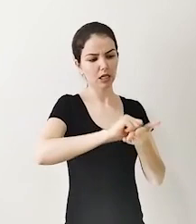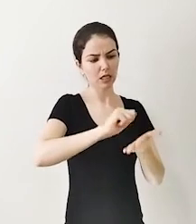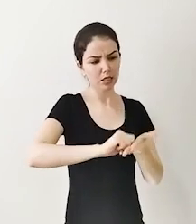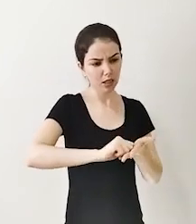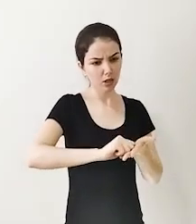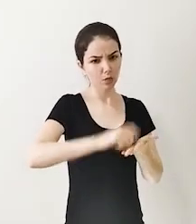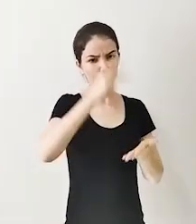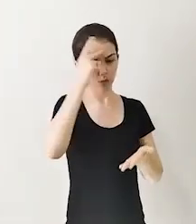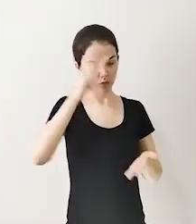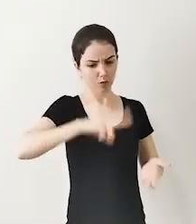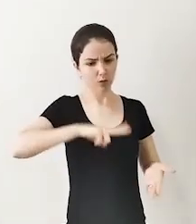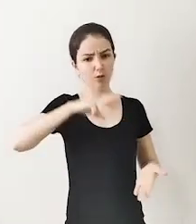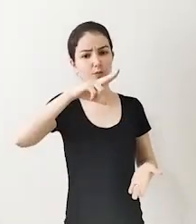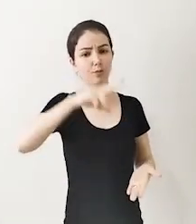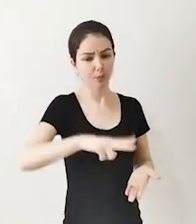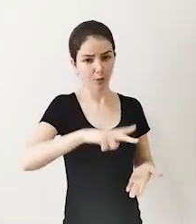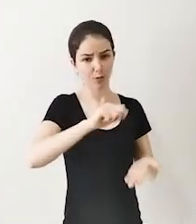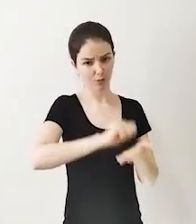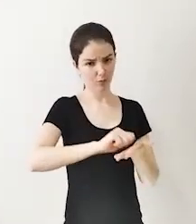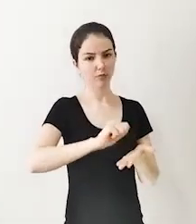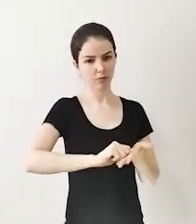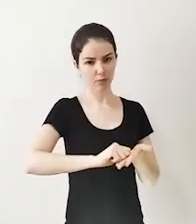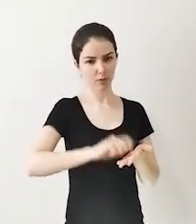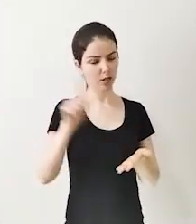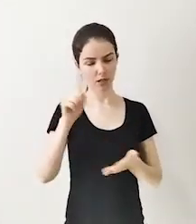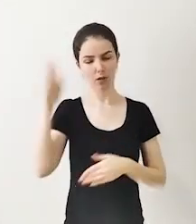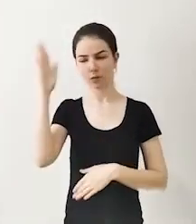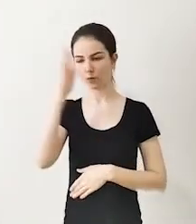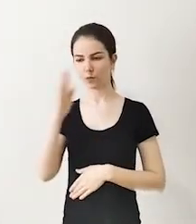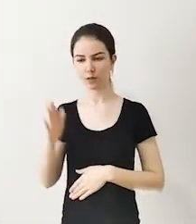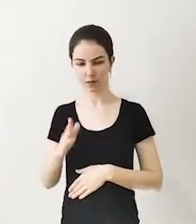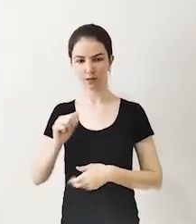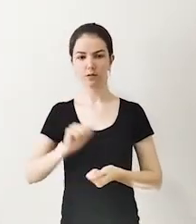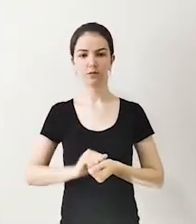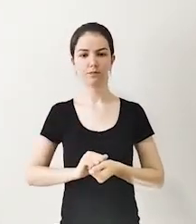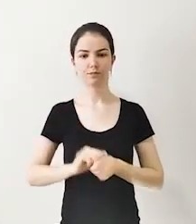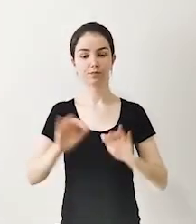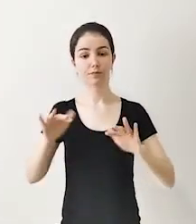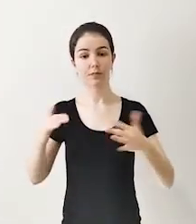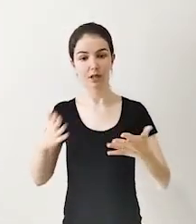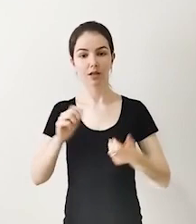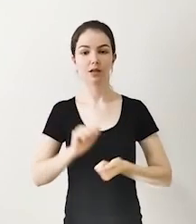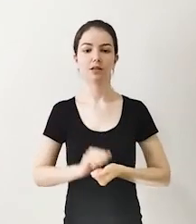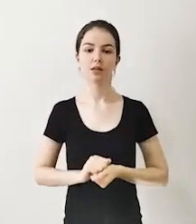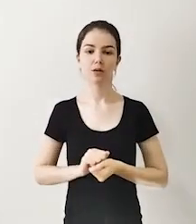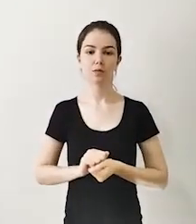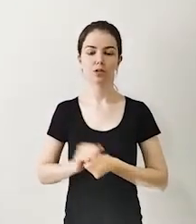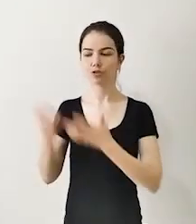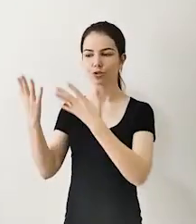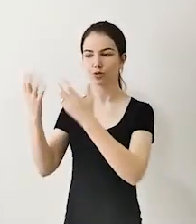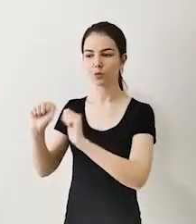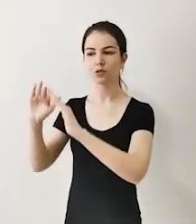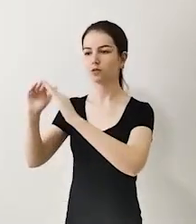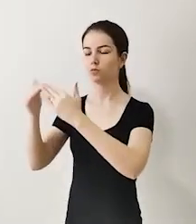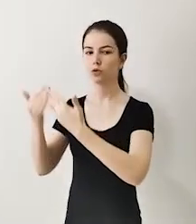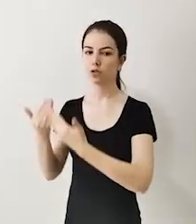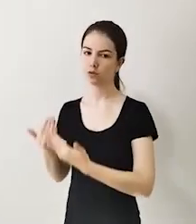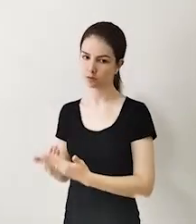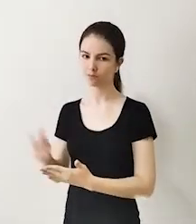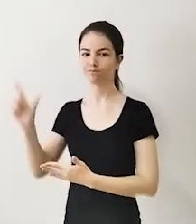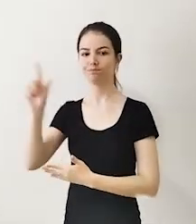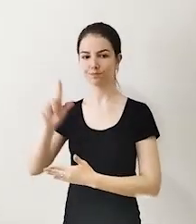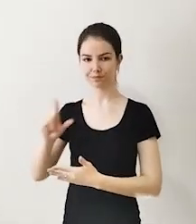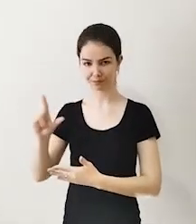de Portugal e não por escritores brasileiros, ok? Então, né, a gente não classifica ele